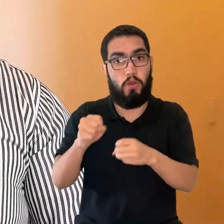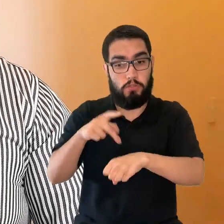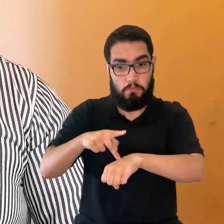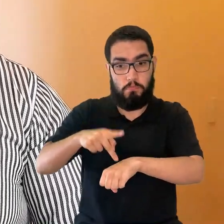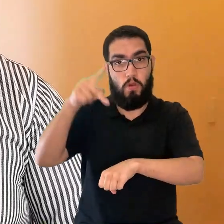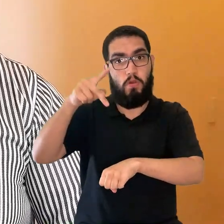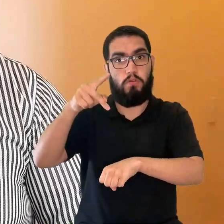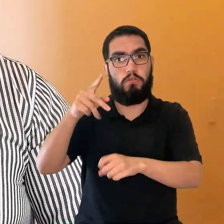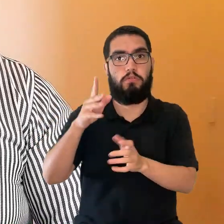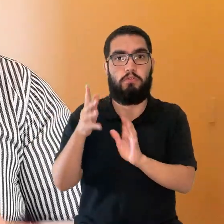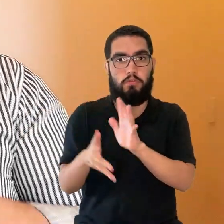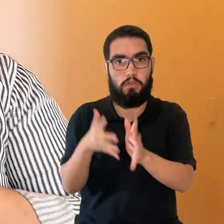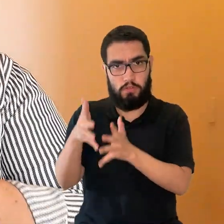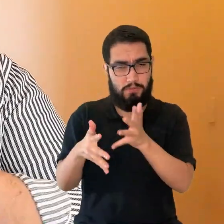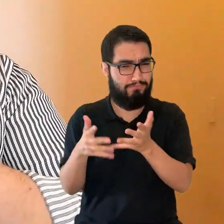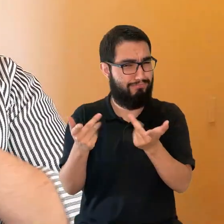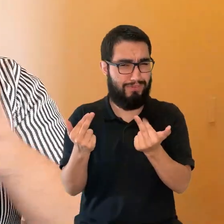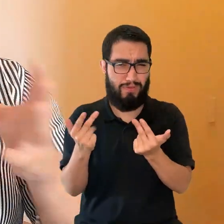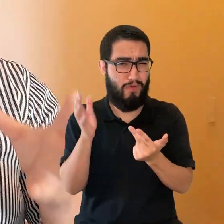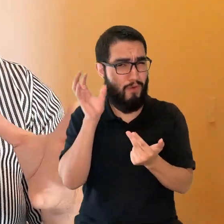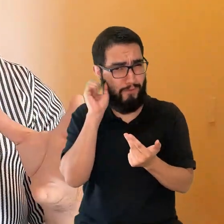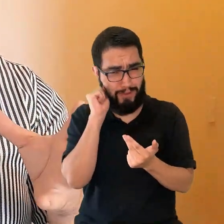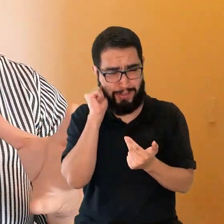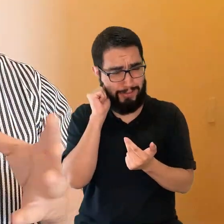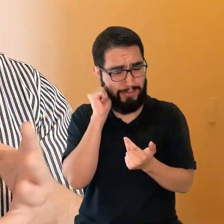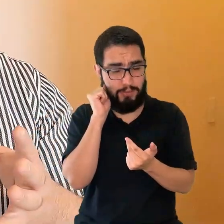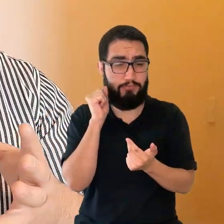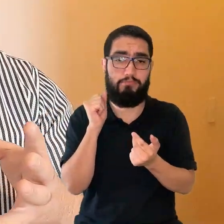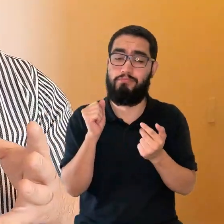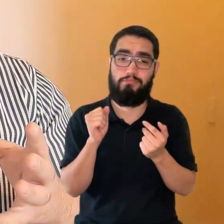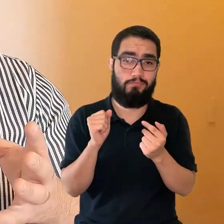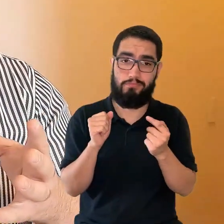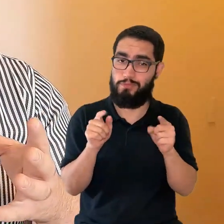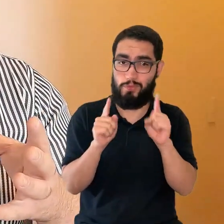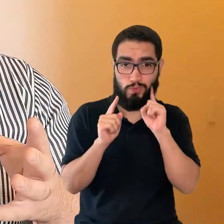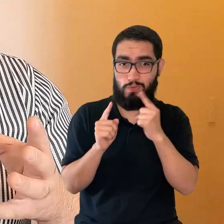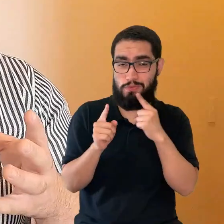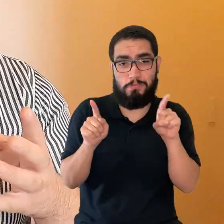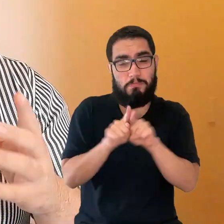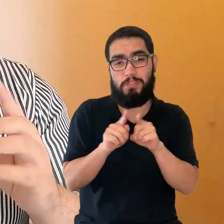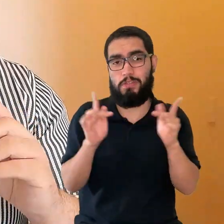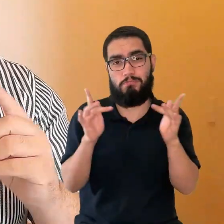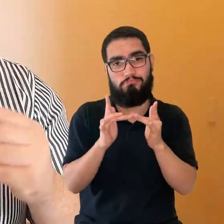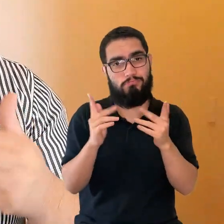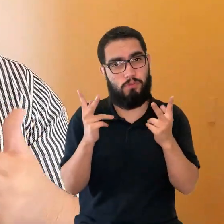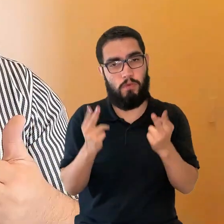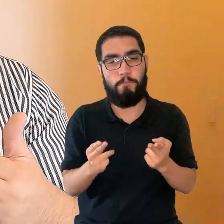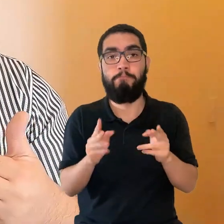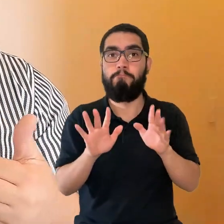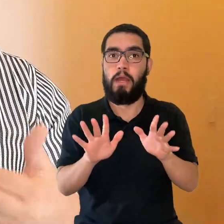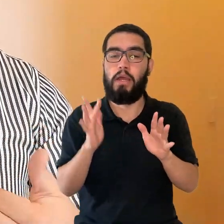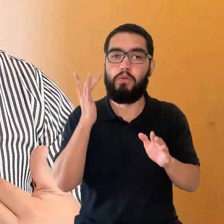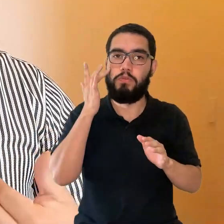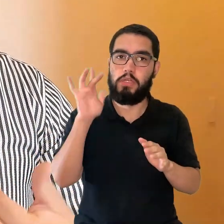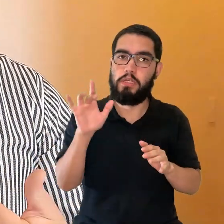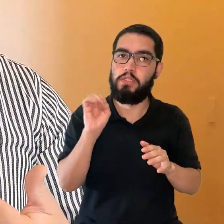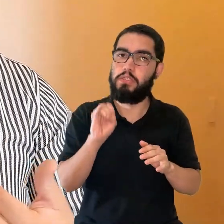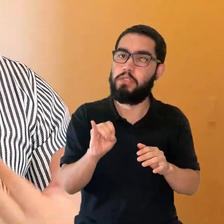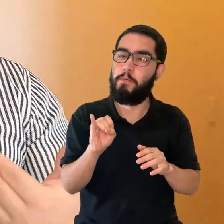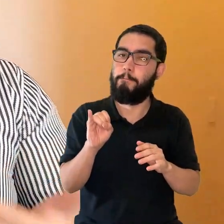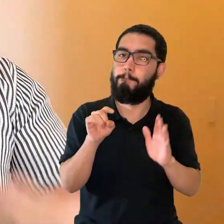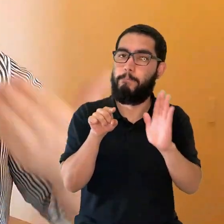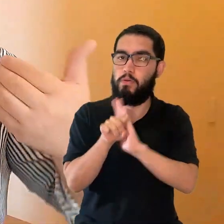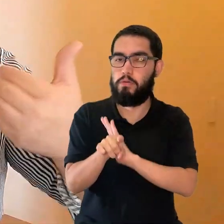pode fazer pós-graduação em Libras, assim como um ouvinte, ele também tem acesso. Agora, eu não sei se a sua pergunta tem